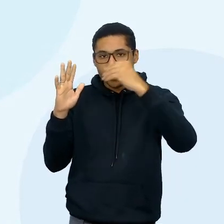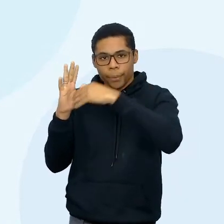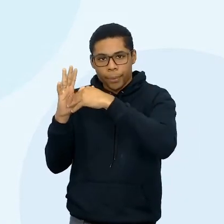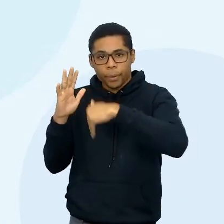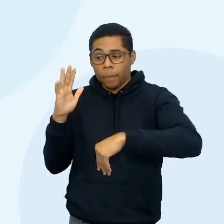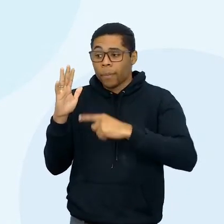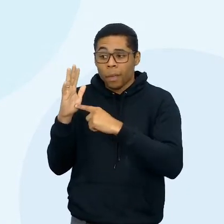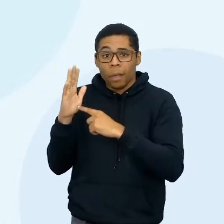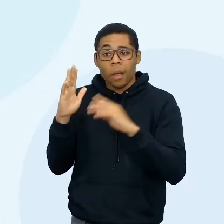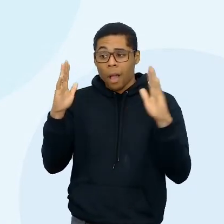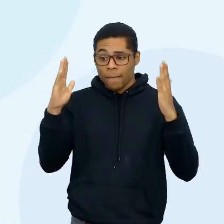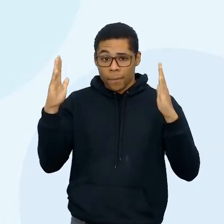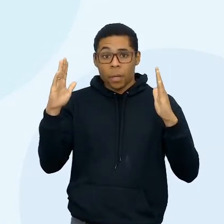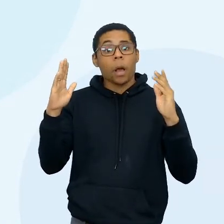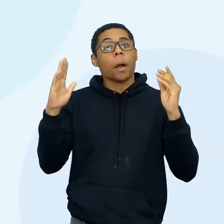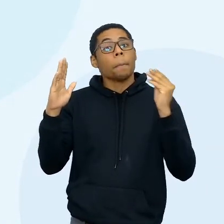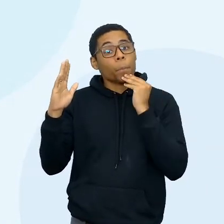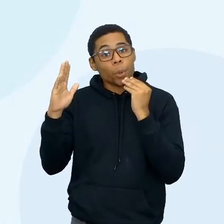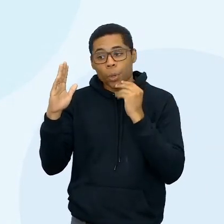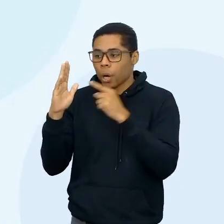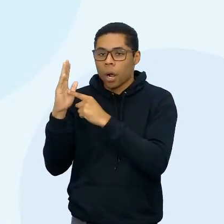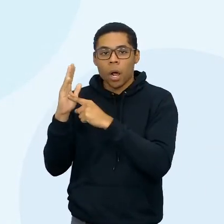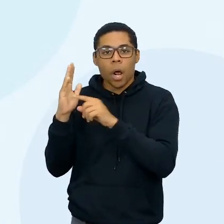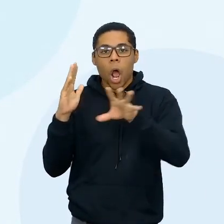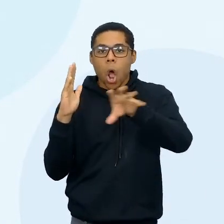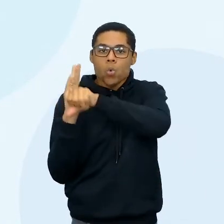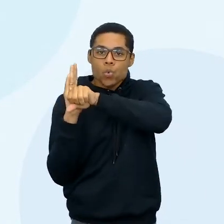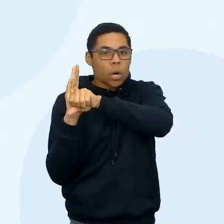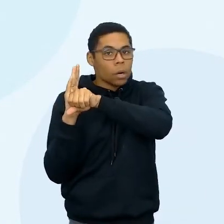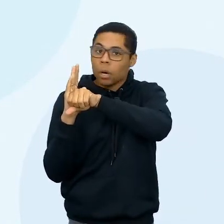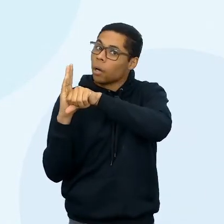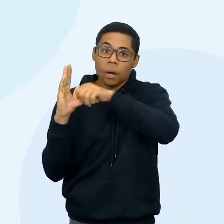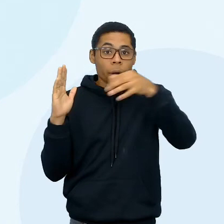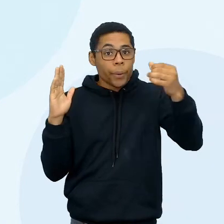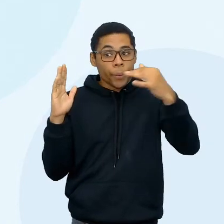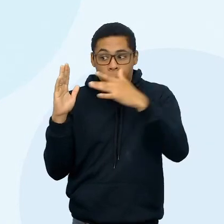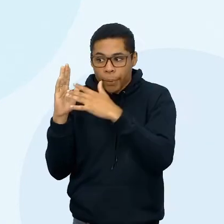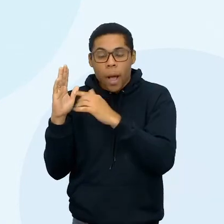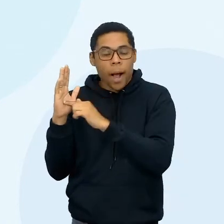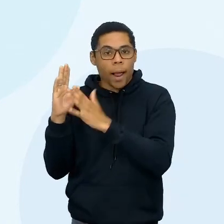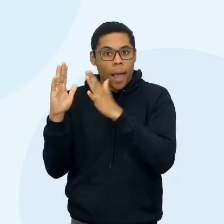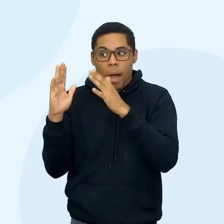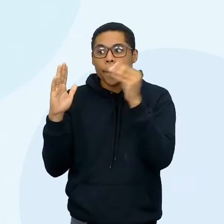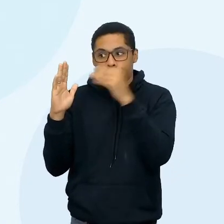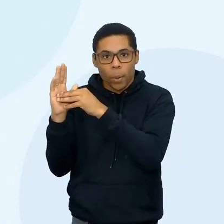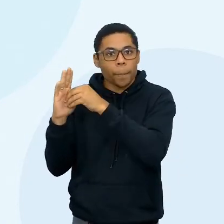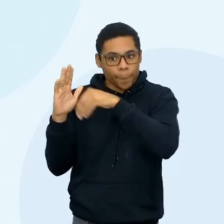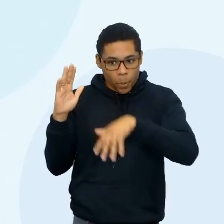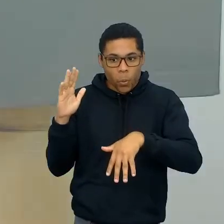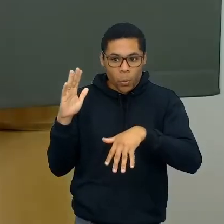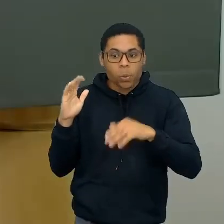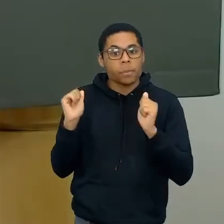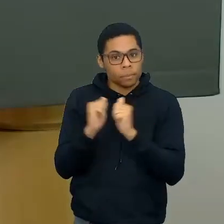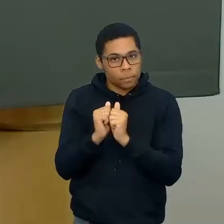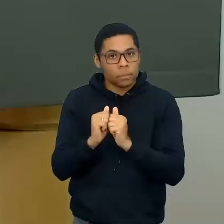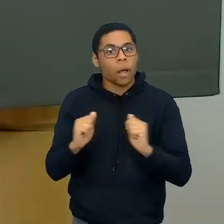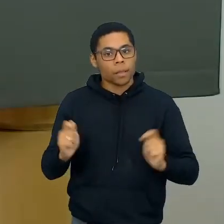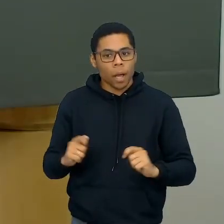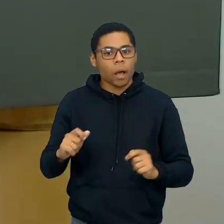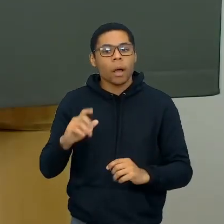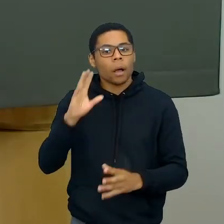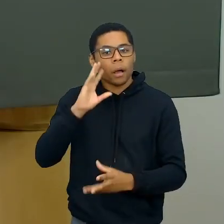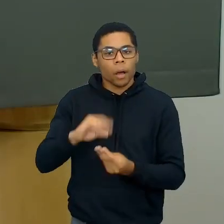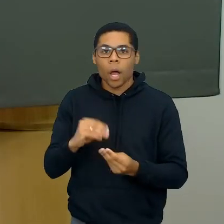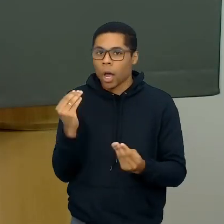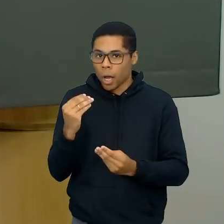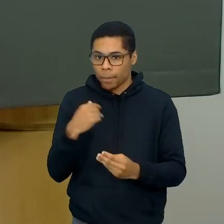uma capacidade refletiva boa. Conclusão, deixa eu ver se eu consigo aqui,